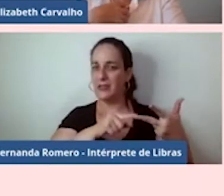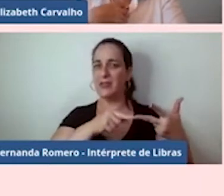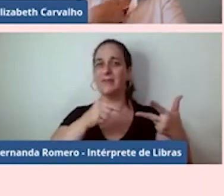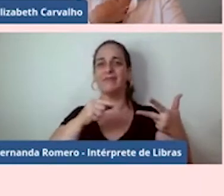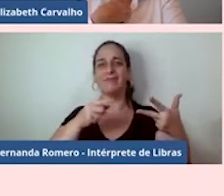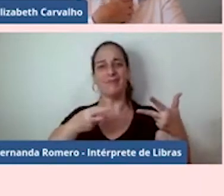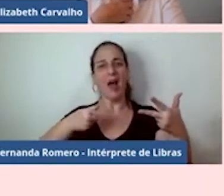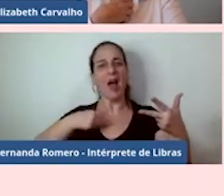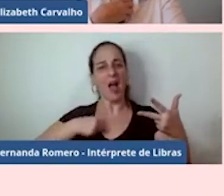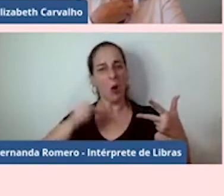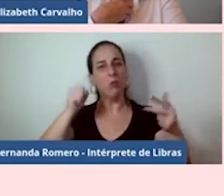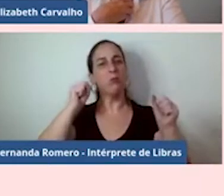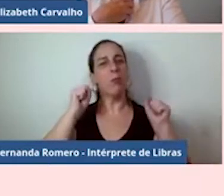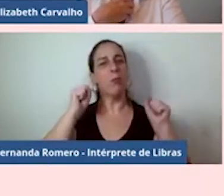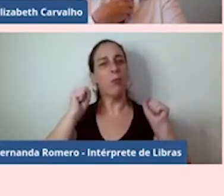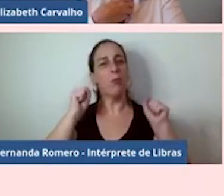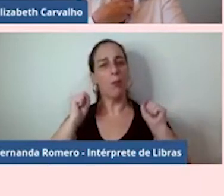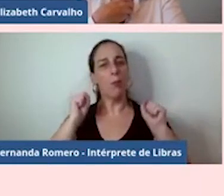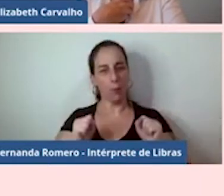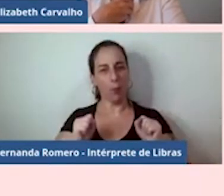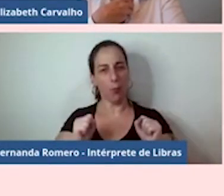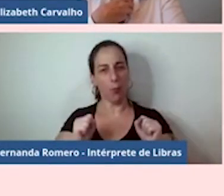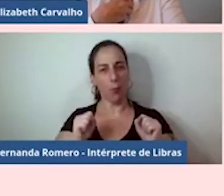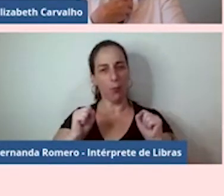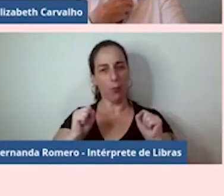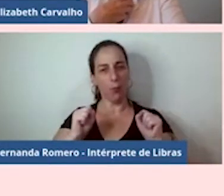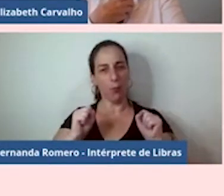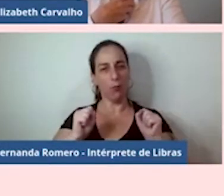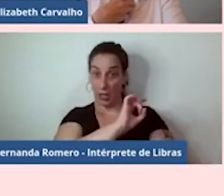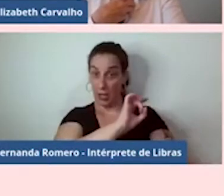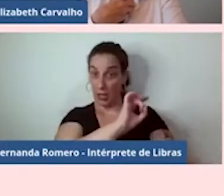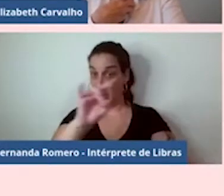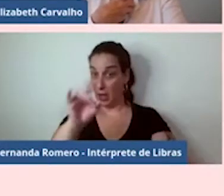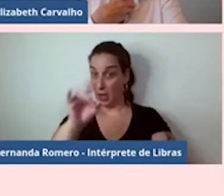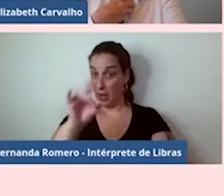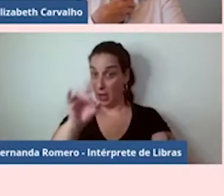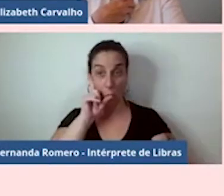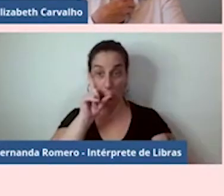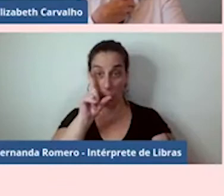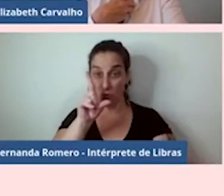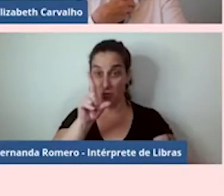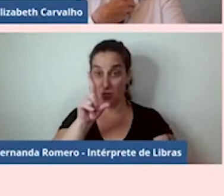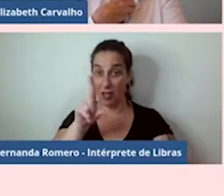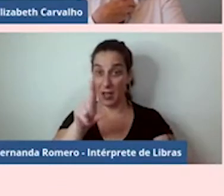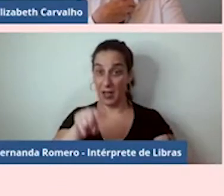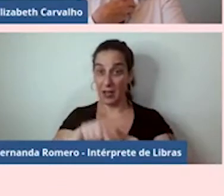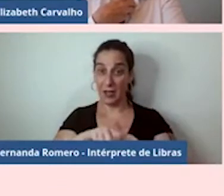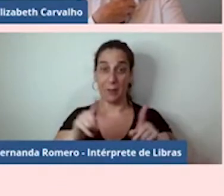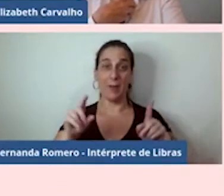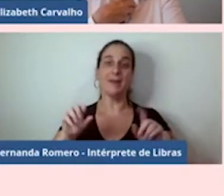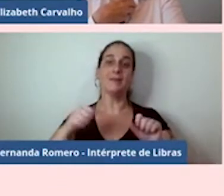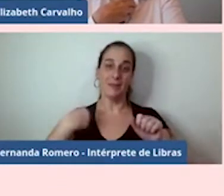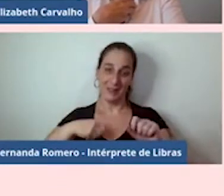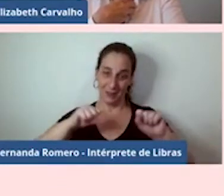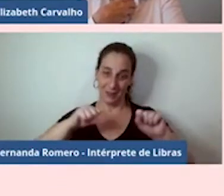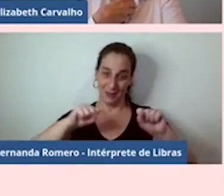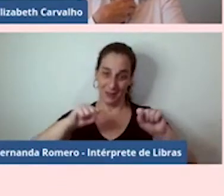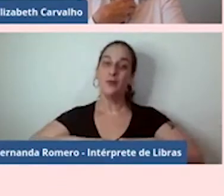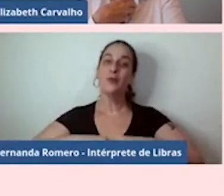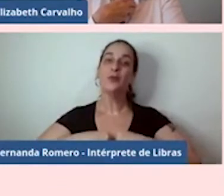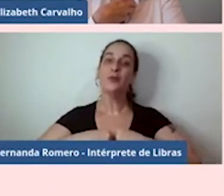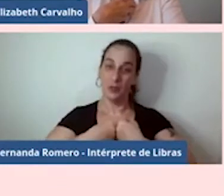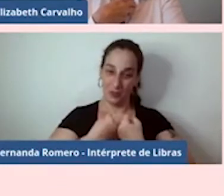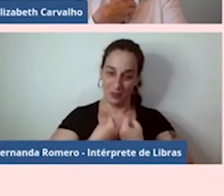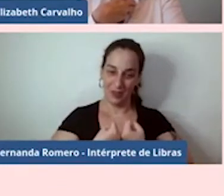Que cada um consegue o que quiser ser, só que ninguém faz isso sem esforço. A gente não consegue nada sem